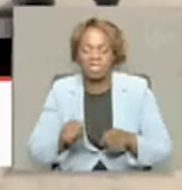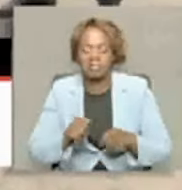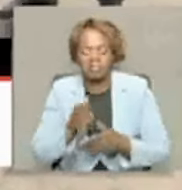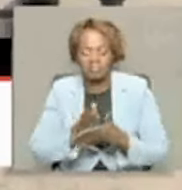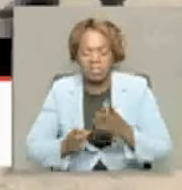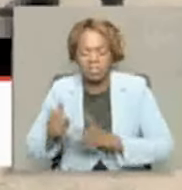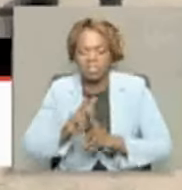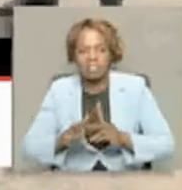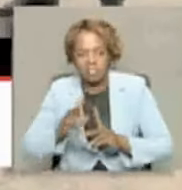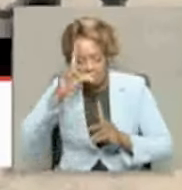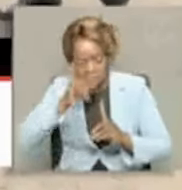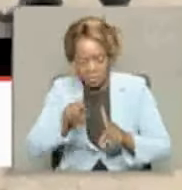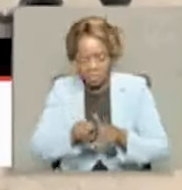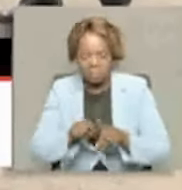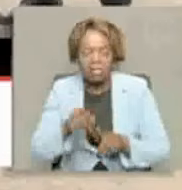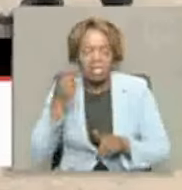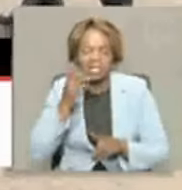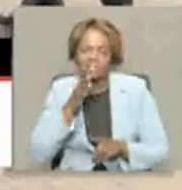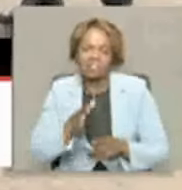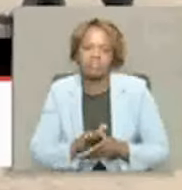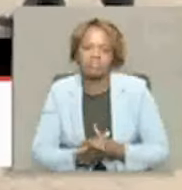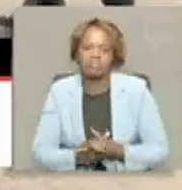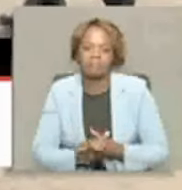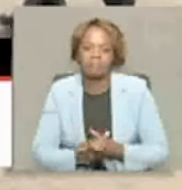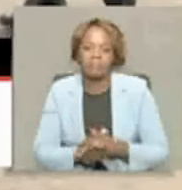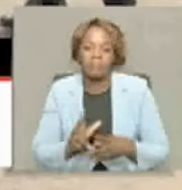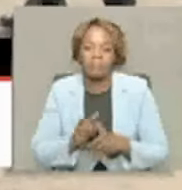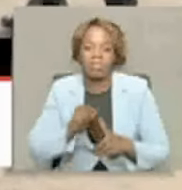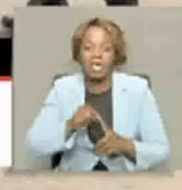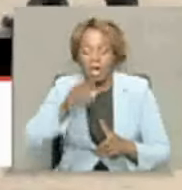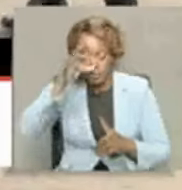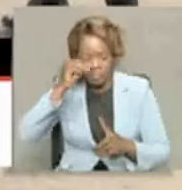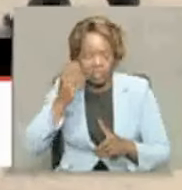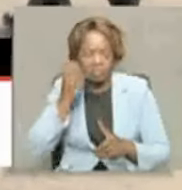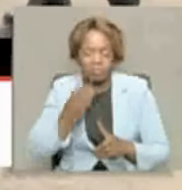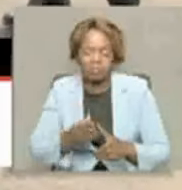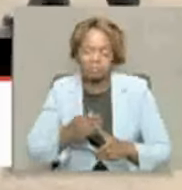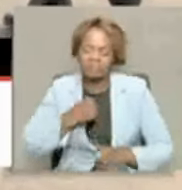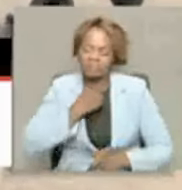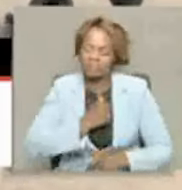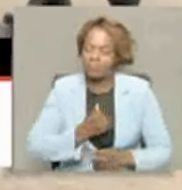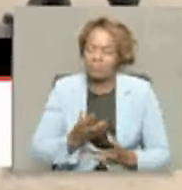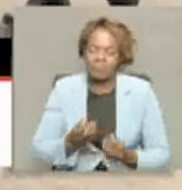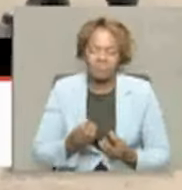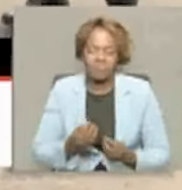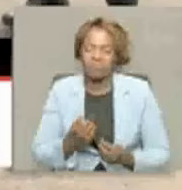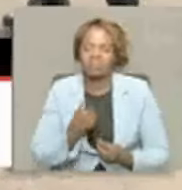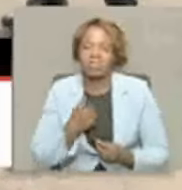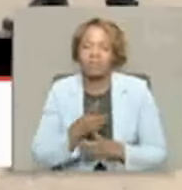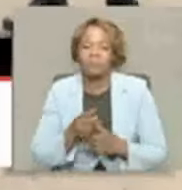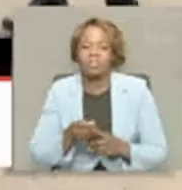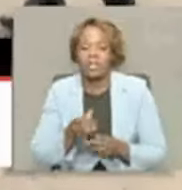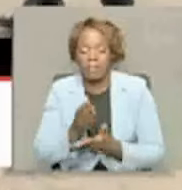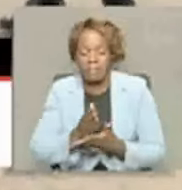da parte dele era. De maneira que Rui Minga vai deixar muita saudade, porque deixou uma